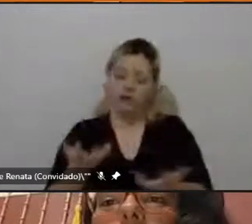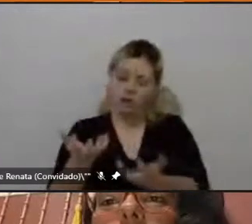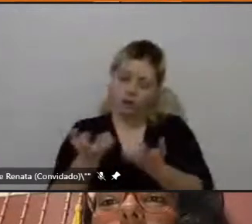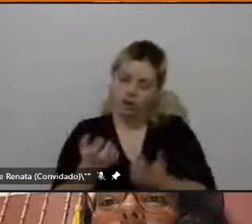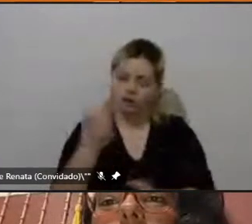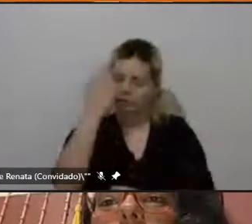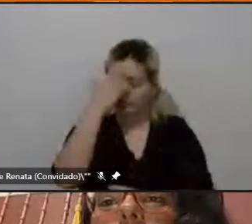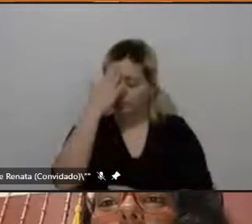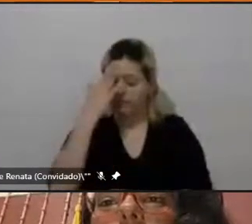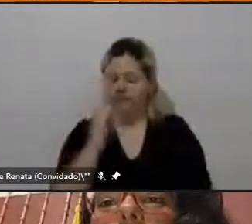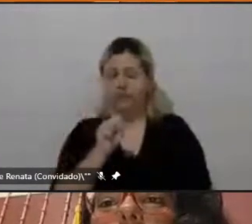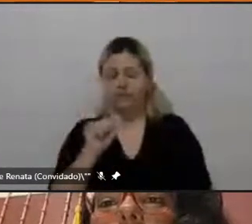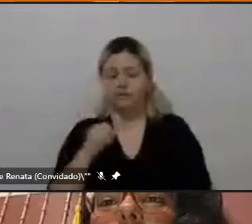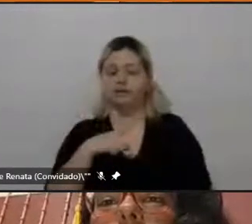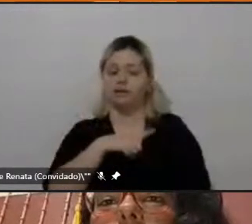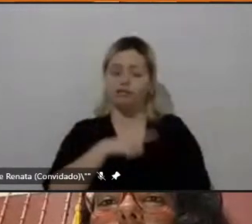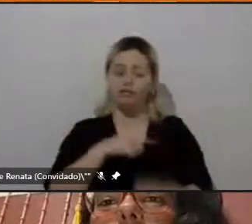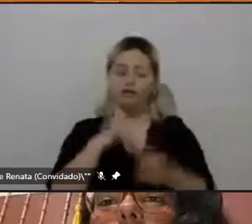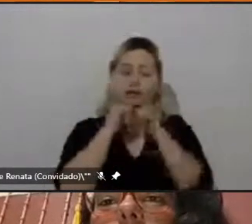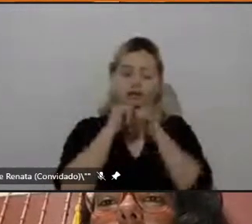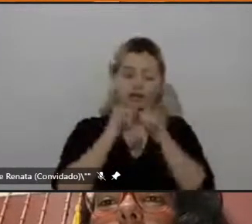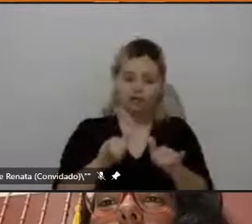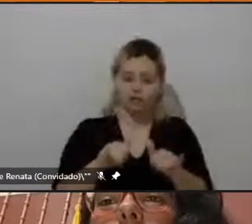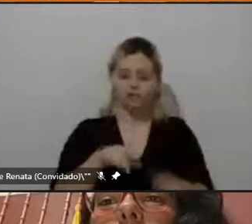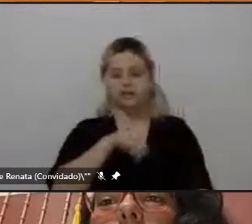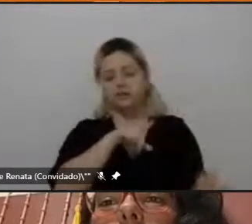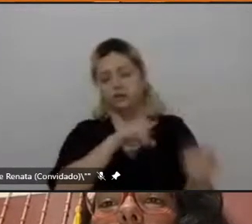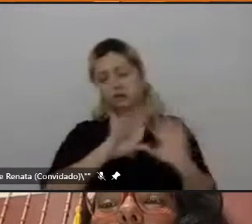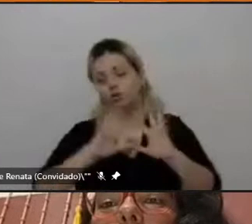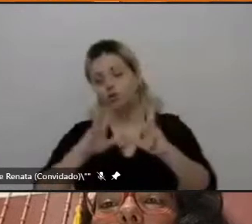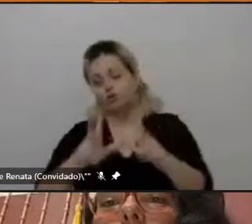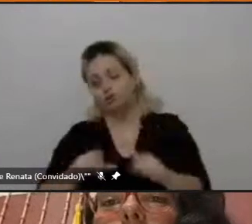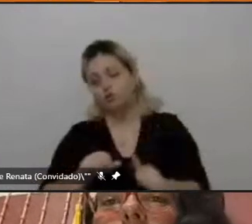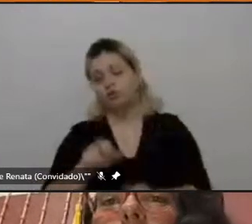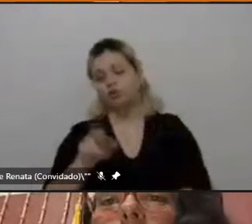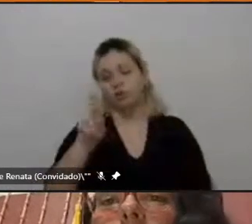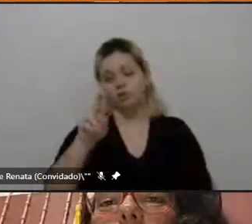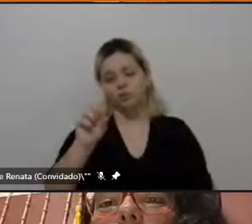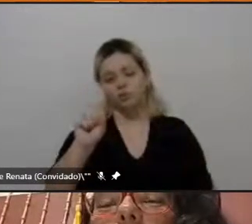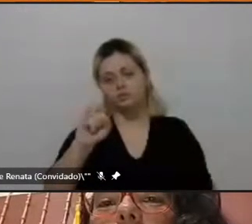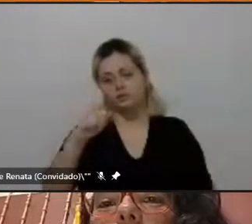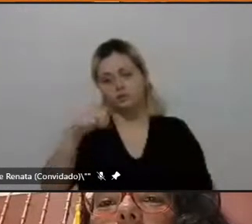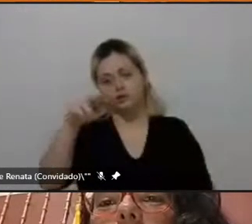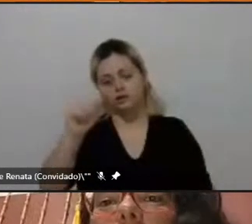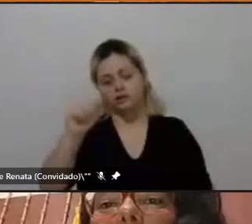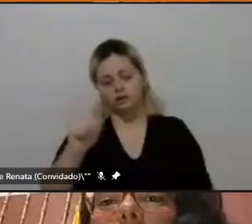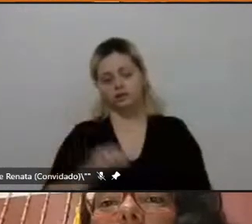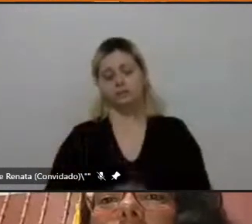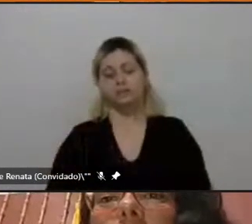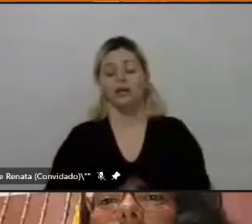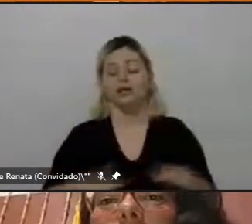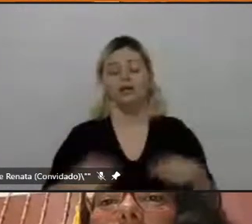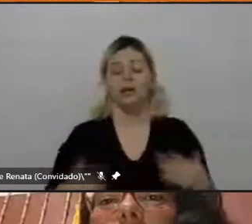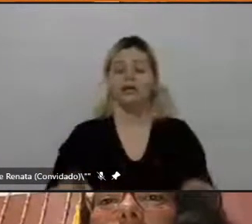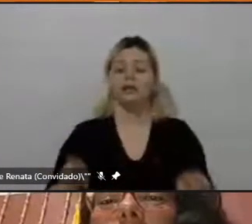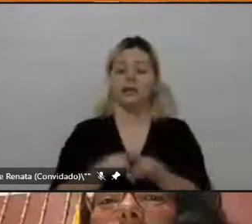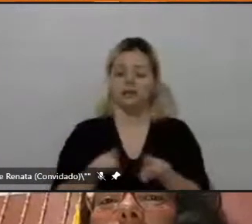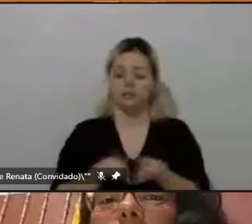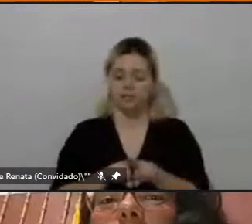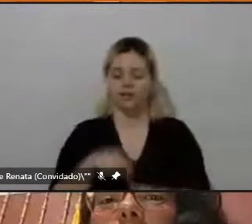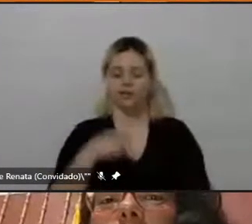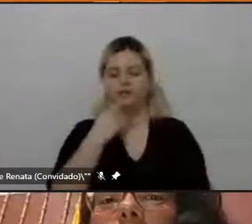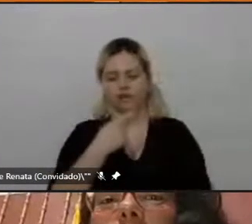tem notícia aí dessa questão lá da usina nuclear. E também, né, falar de